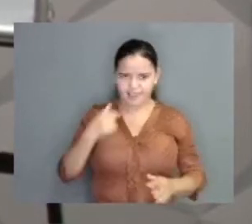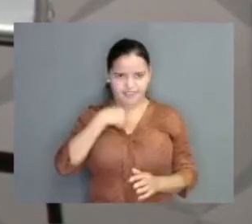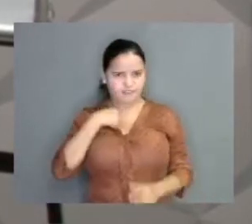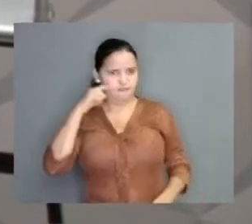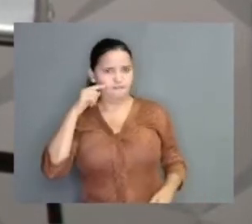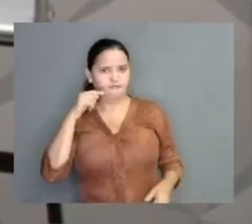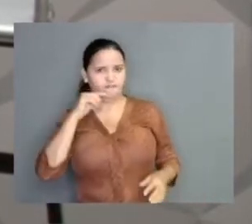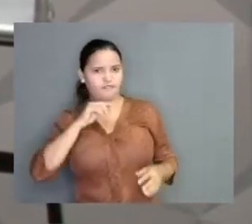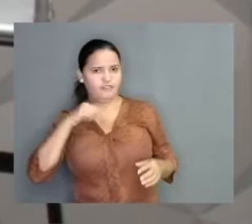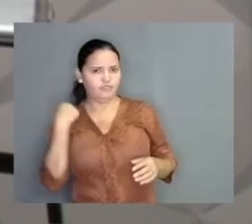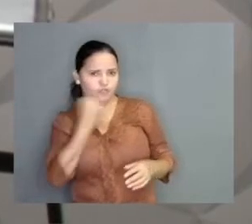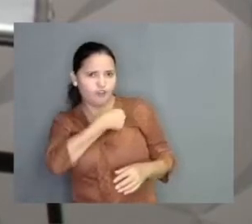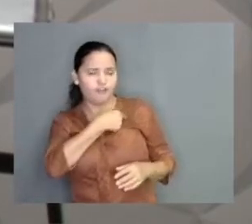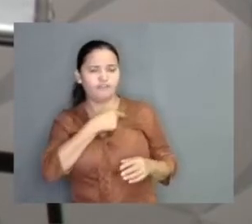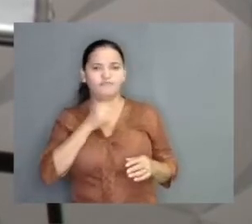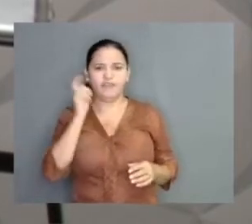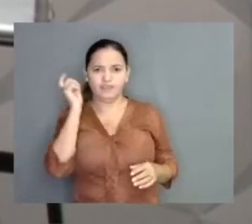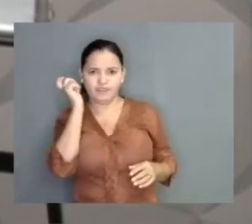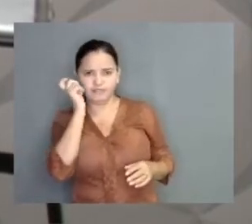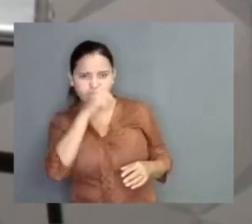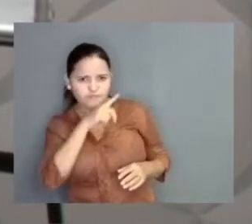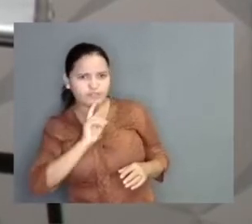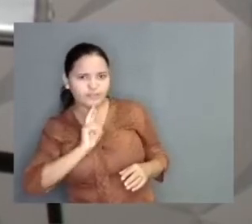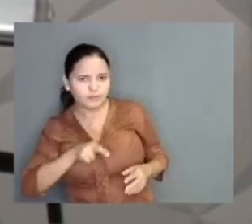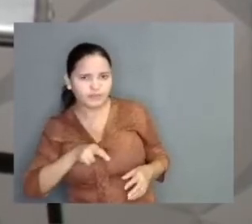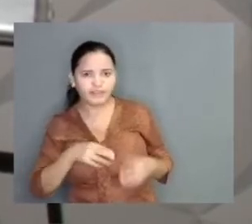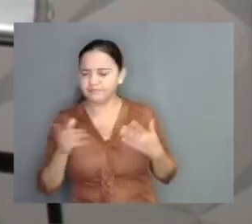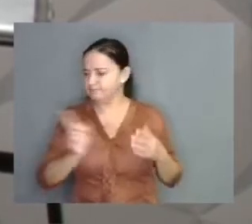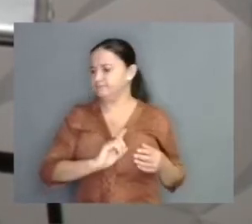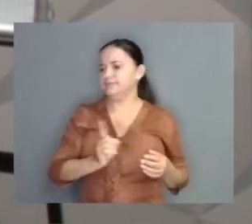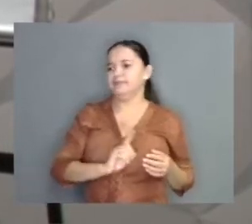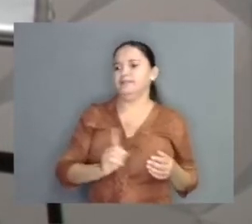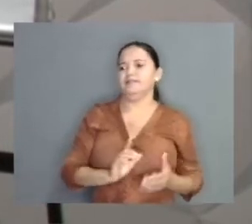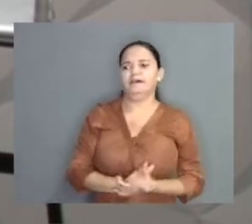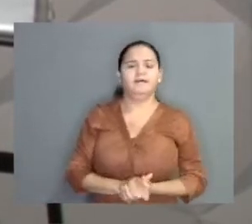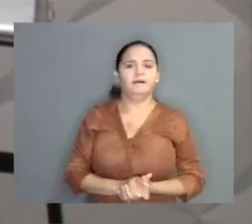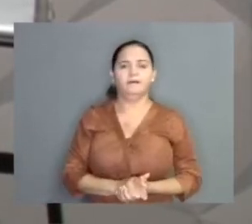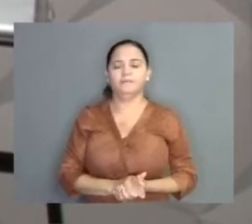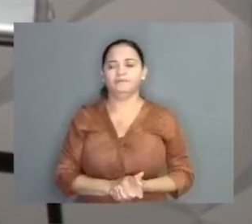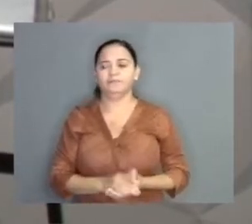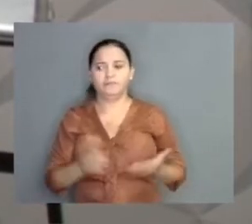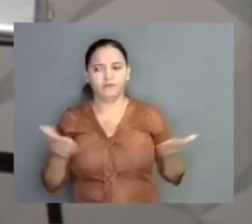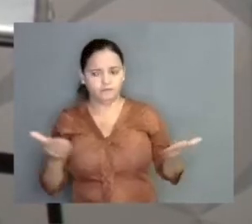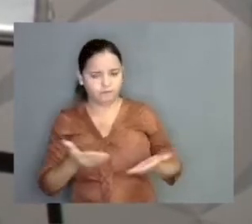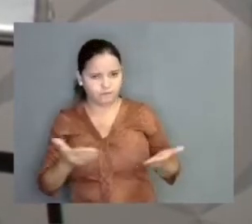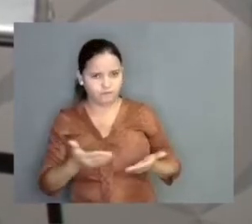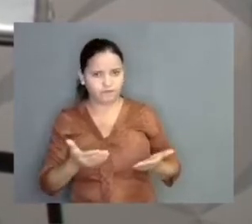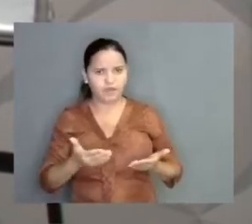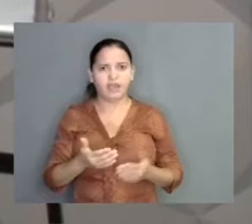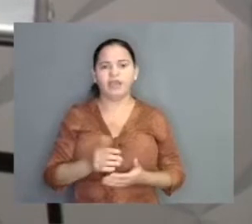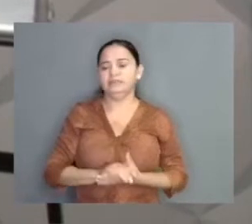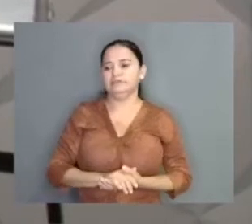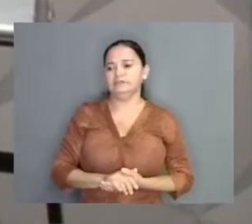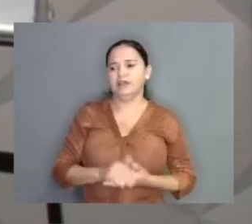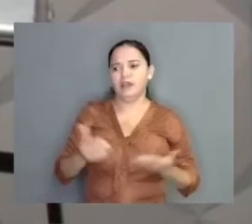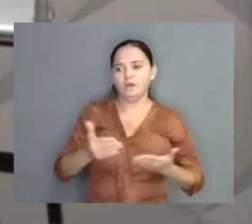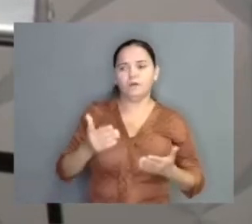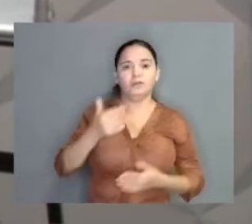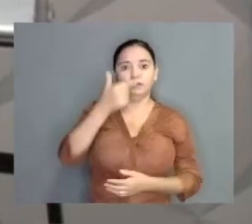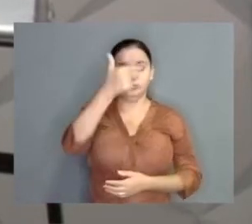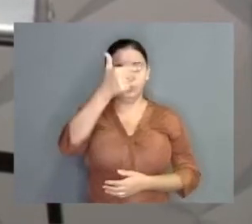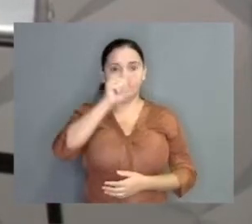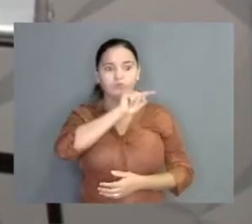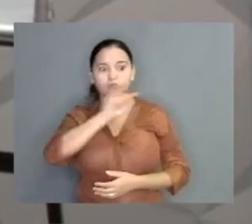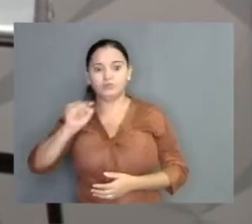também. Ó, 2 quintos, 2 sobre 5,